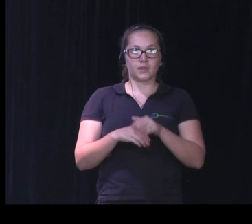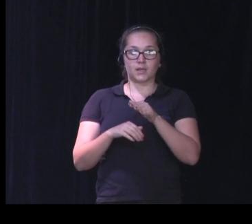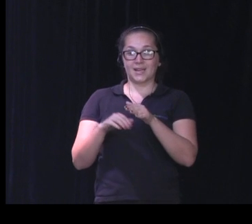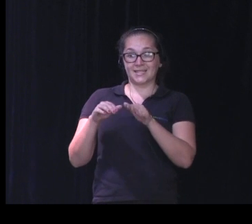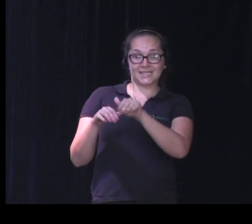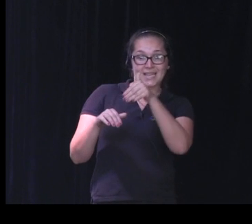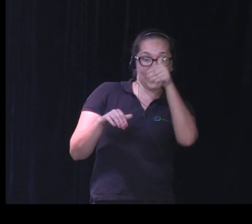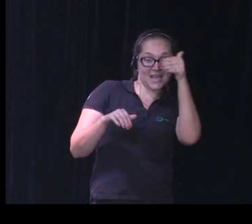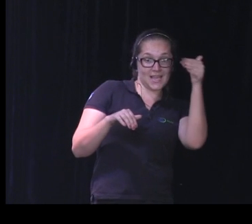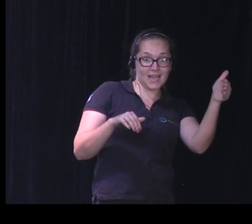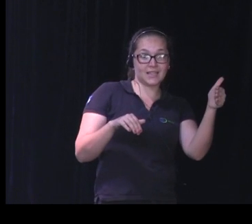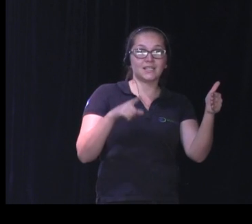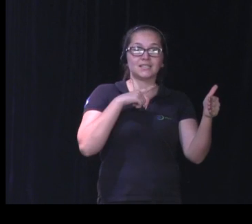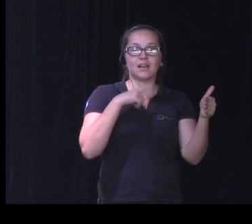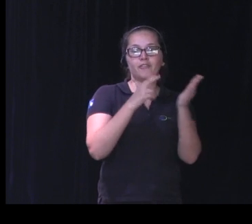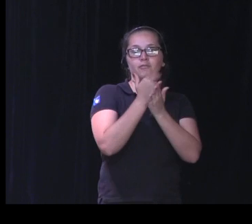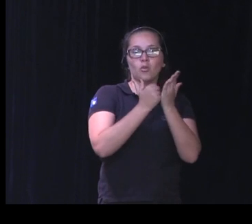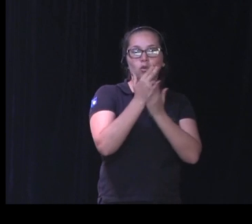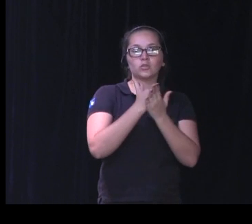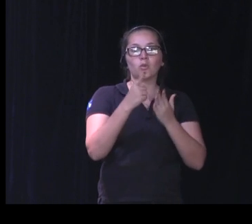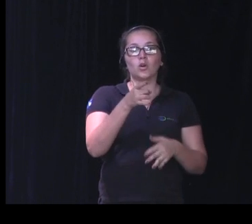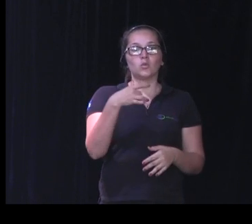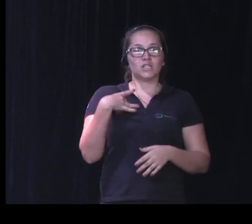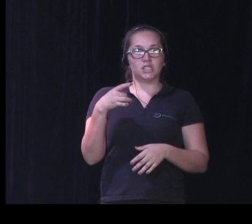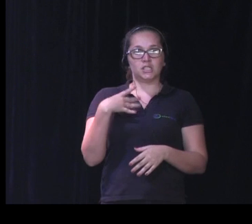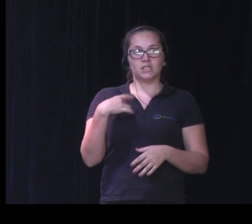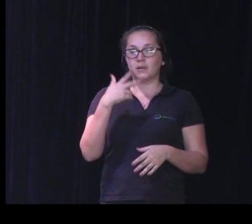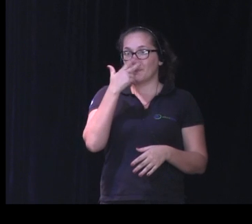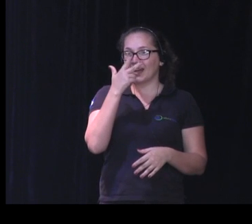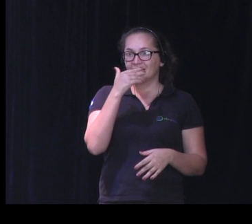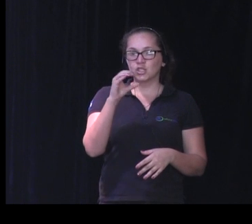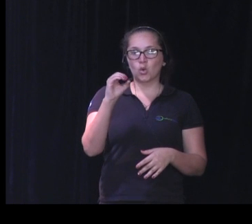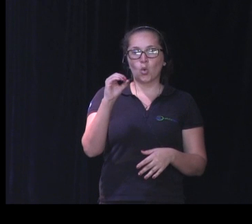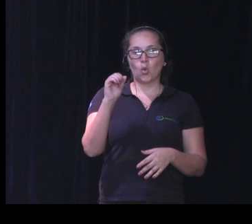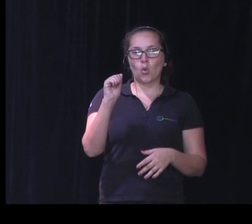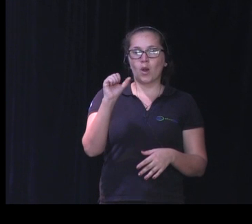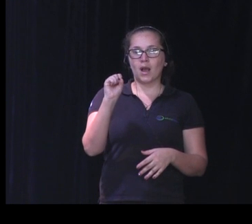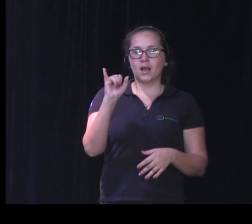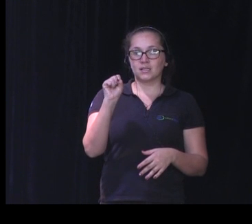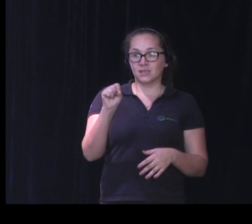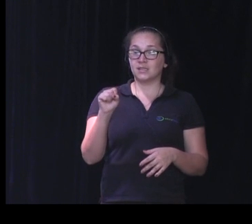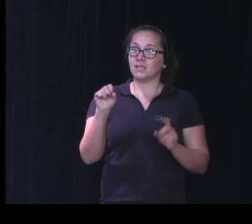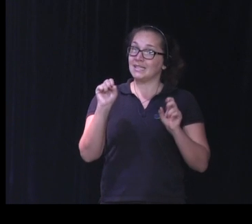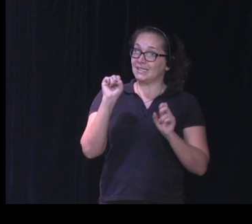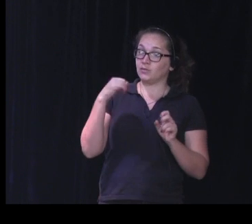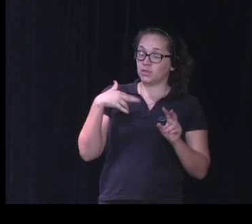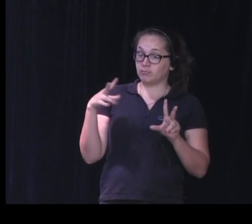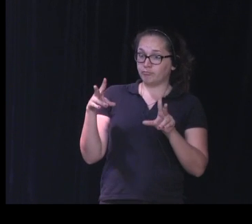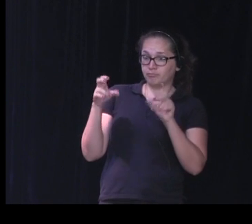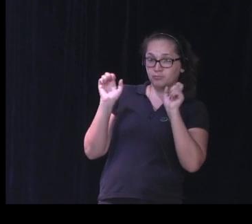como à esquerda desta foto, o Chile é um enorme